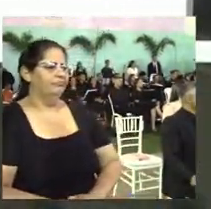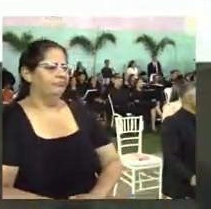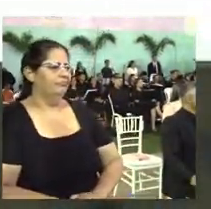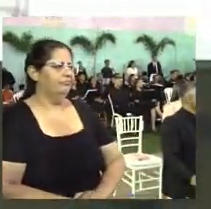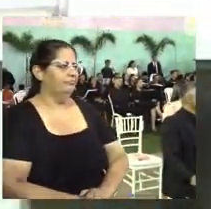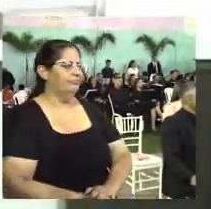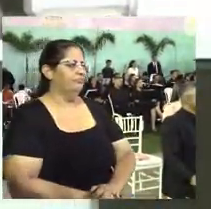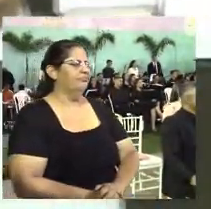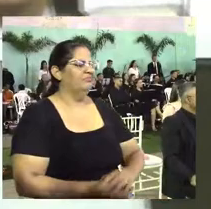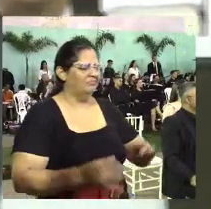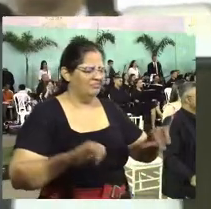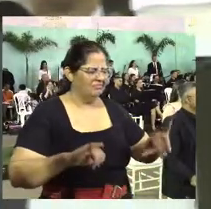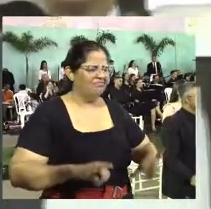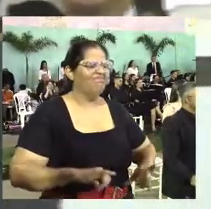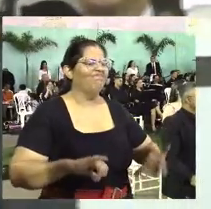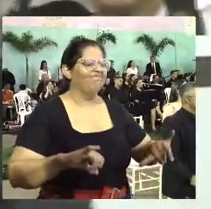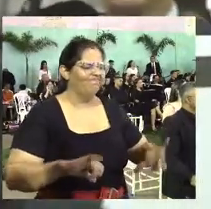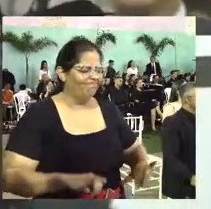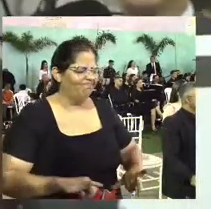sofrimento